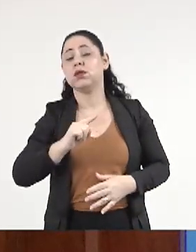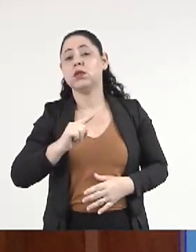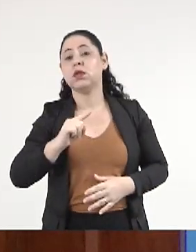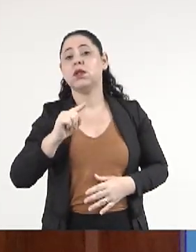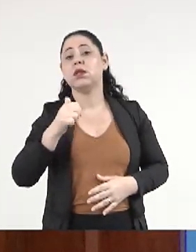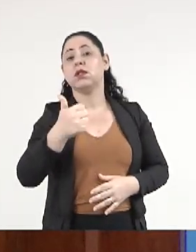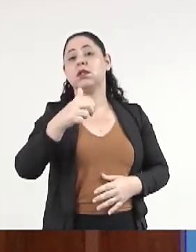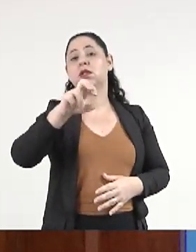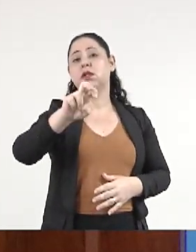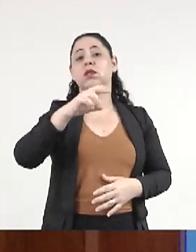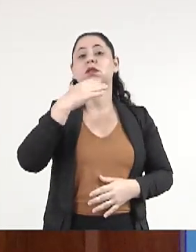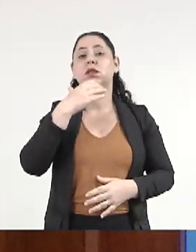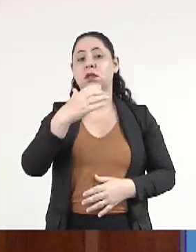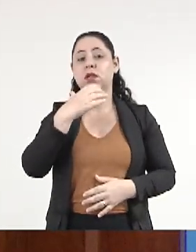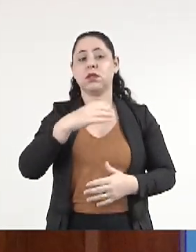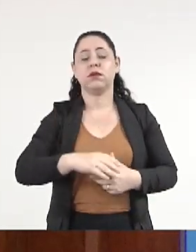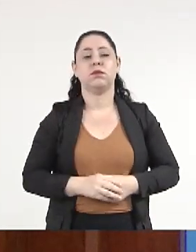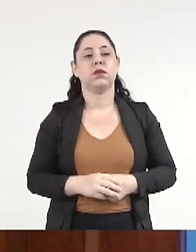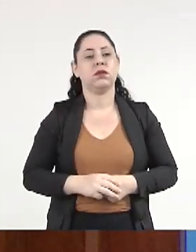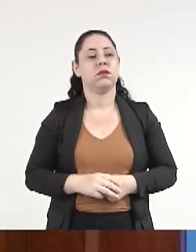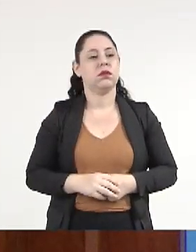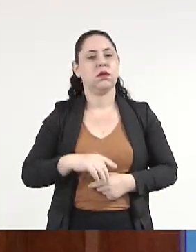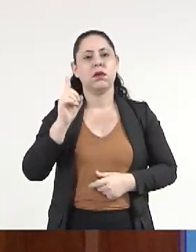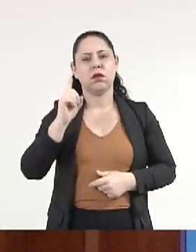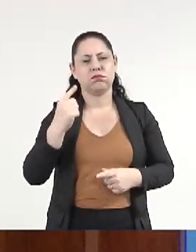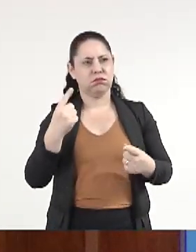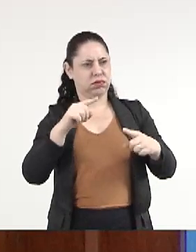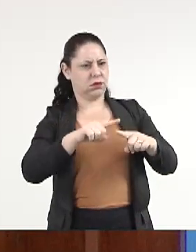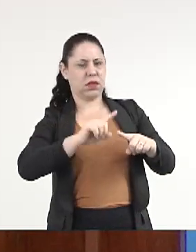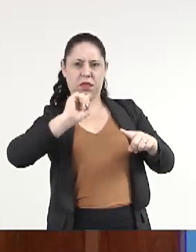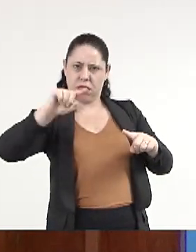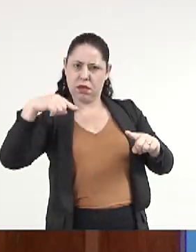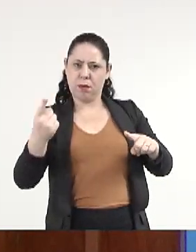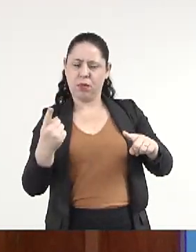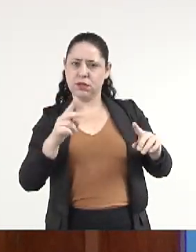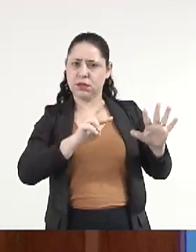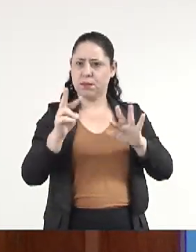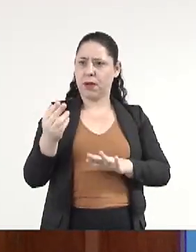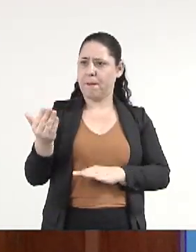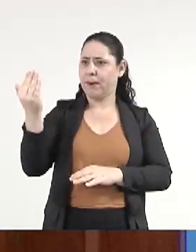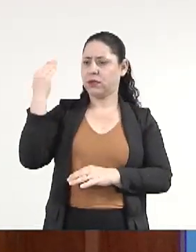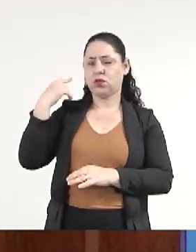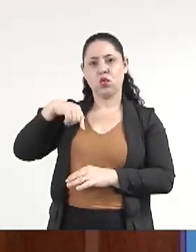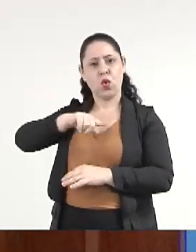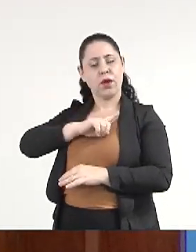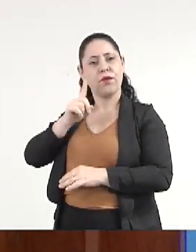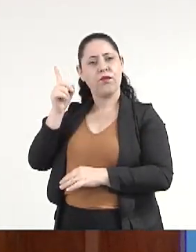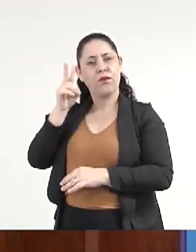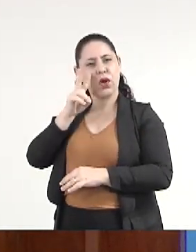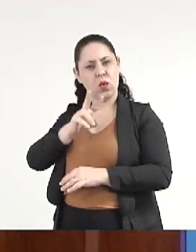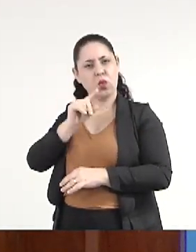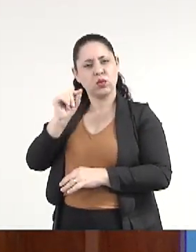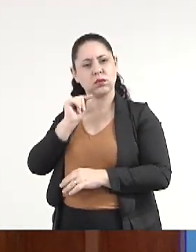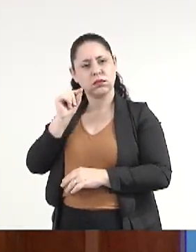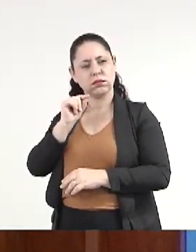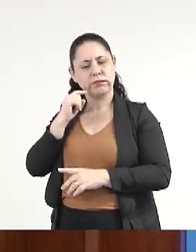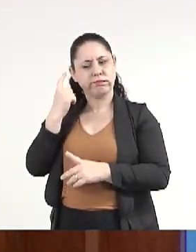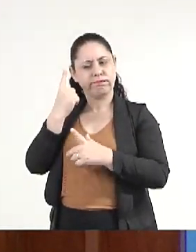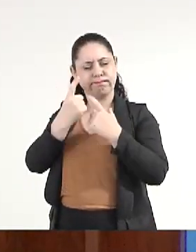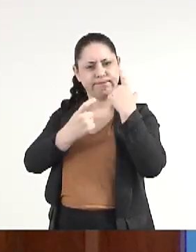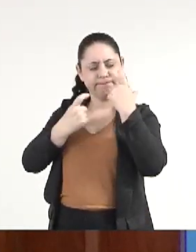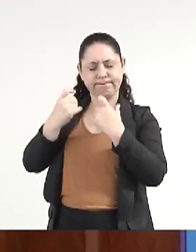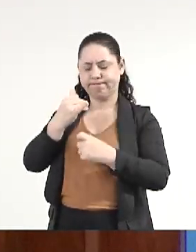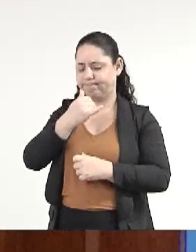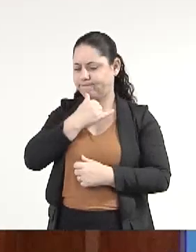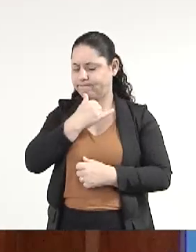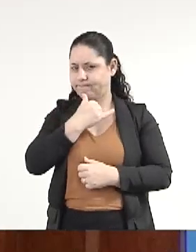dia 15 de dezembro. Esse fato acontece logo depois da semana passada, em que a gente viu um cenário bastante preocupante e